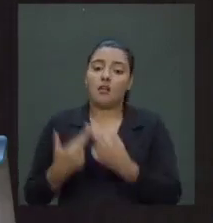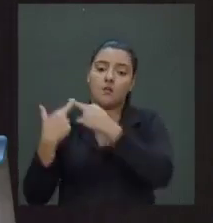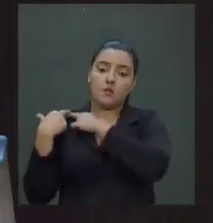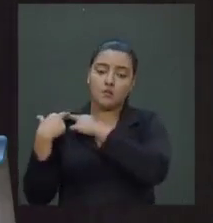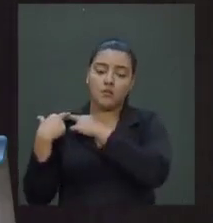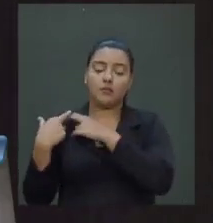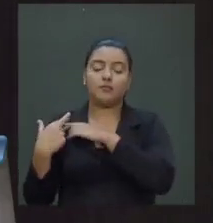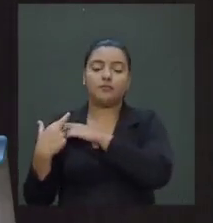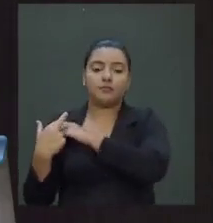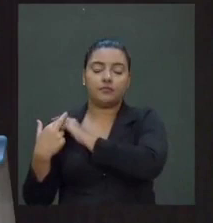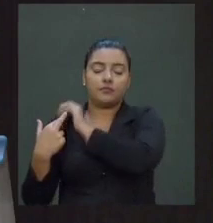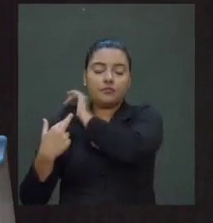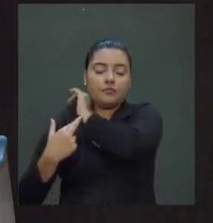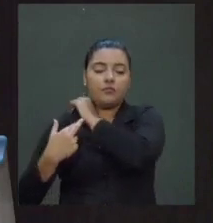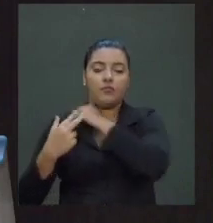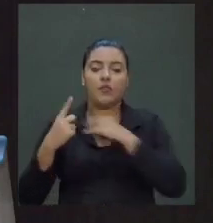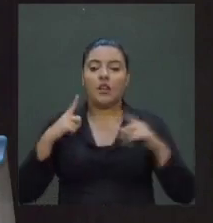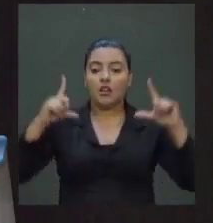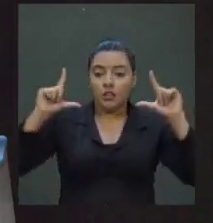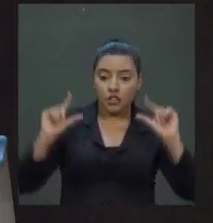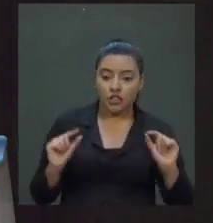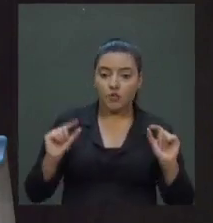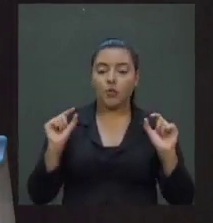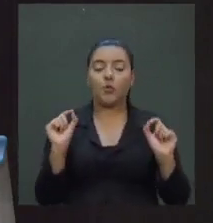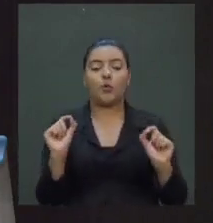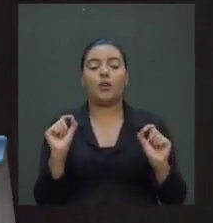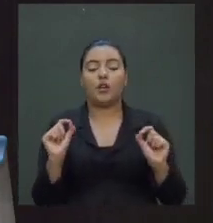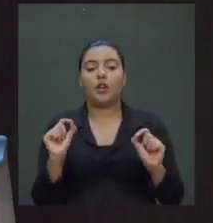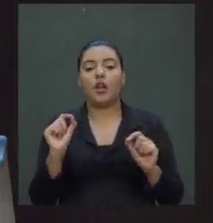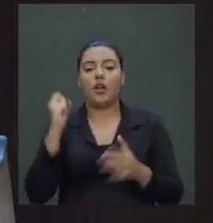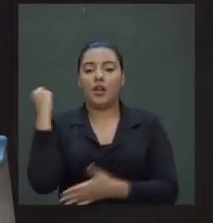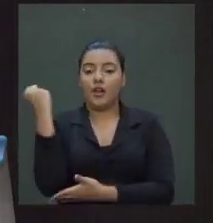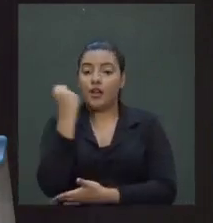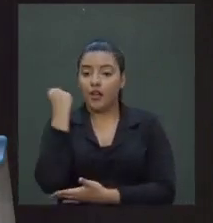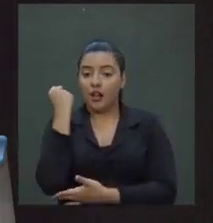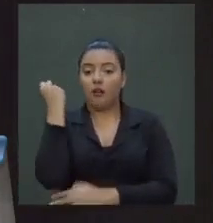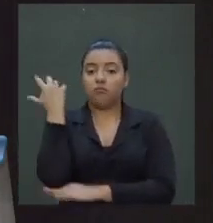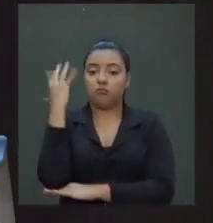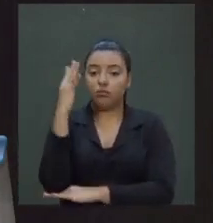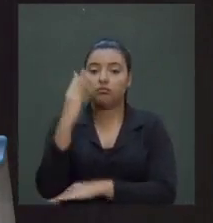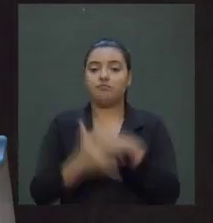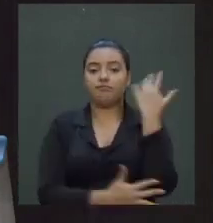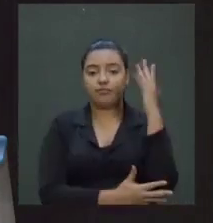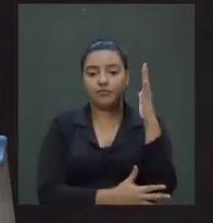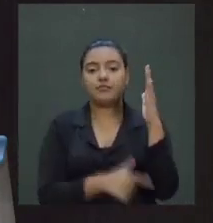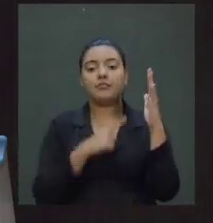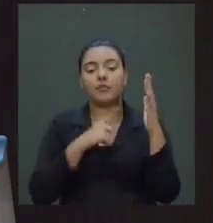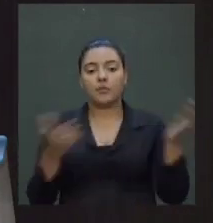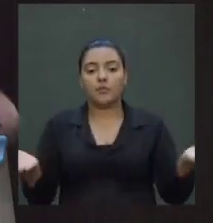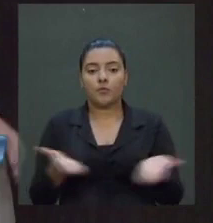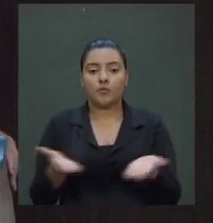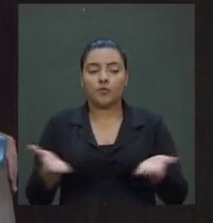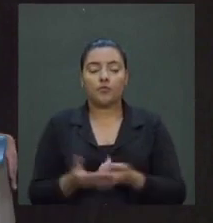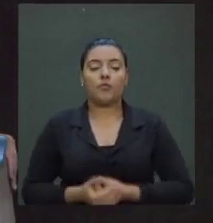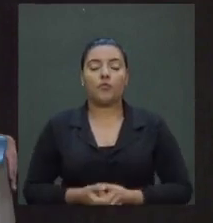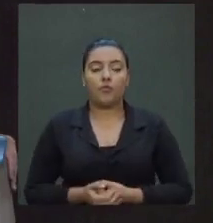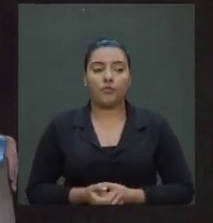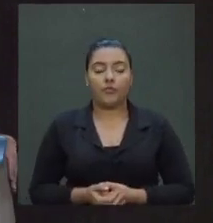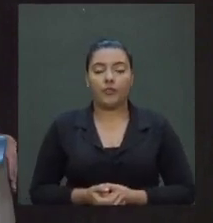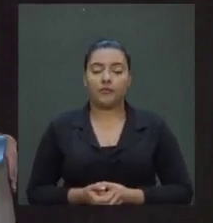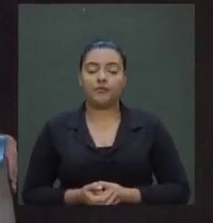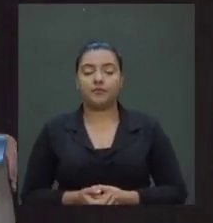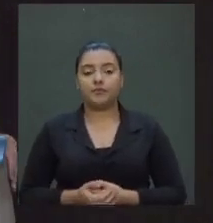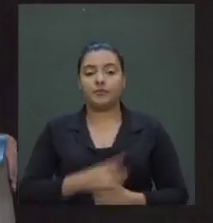responsabilidade solidária de diminuir a grave crise ambiental em que nós estamos. Veja, deputadas